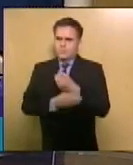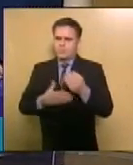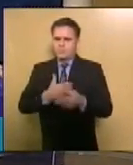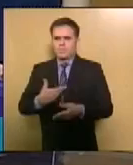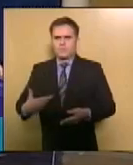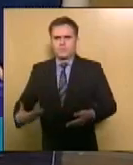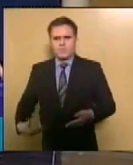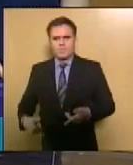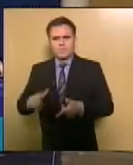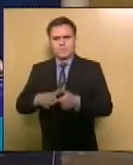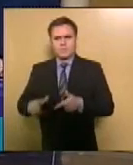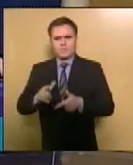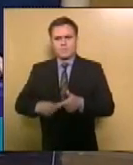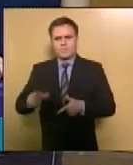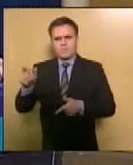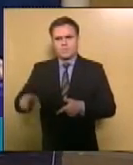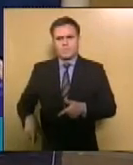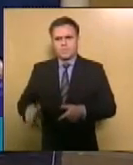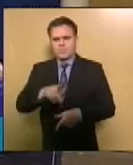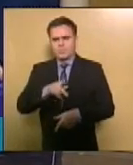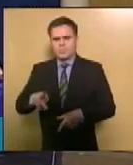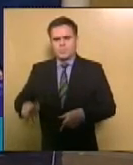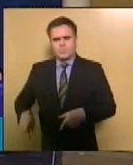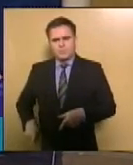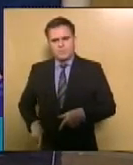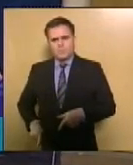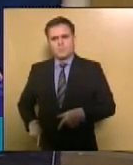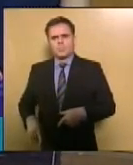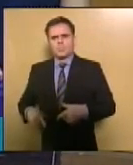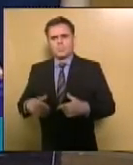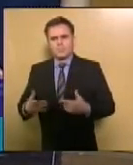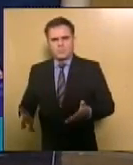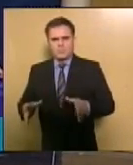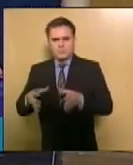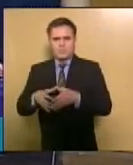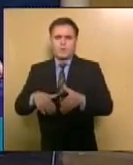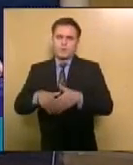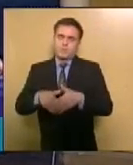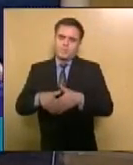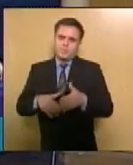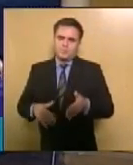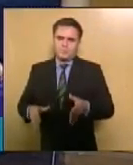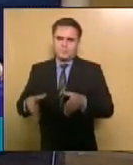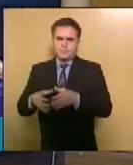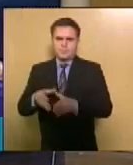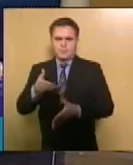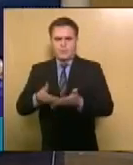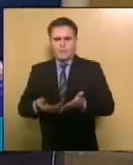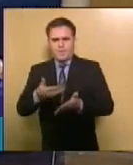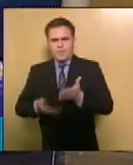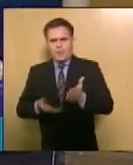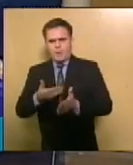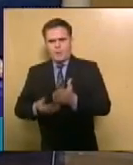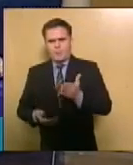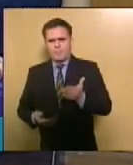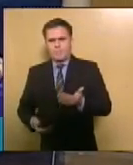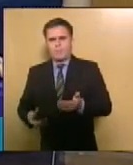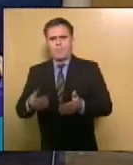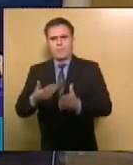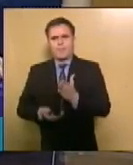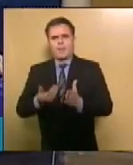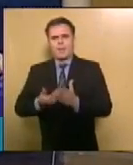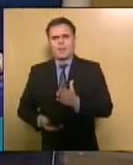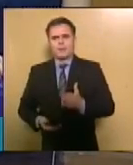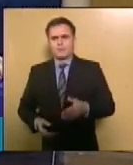problema dos presidentes de de clube de futebol tem aquele clube de futebol aí o time começa a perder Aí pede uma duas